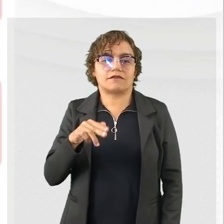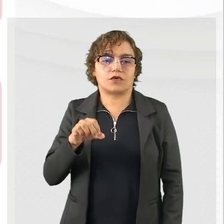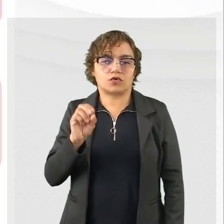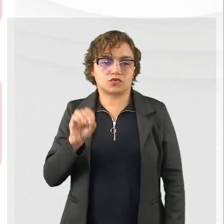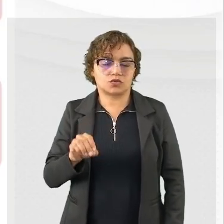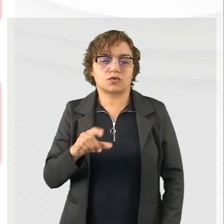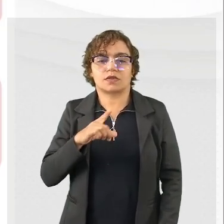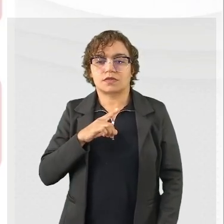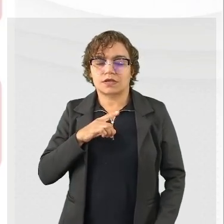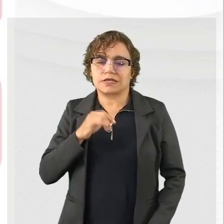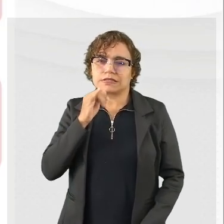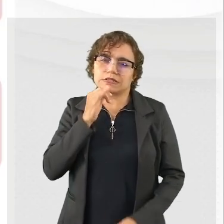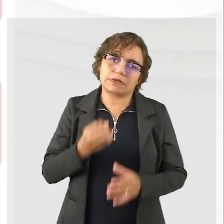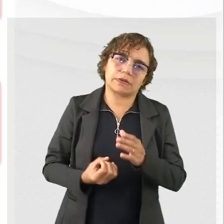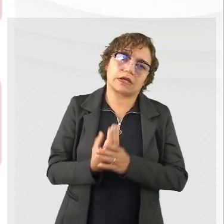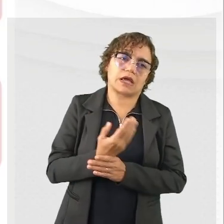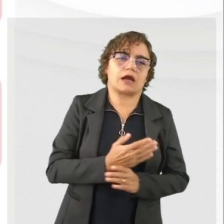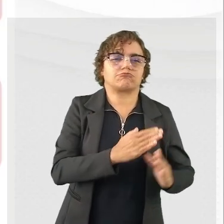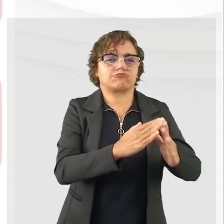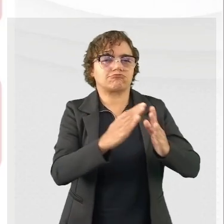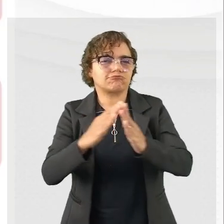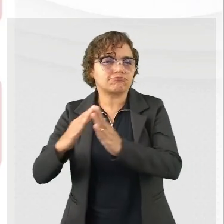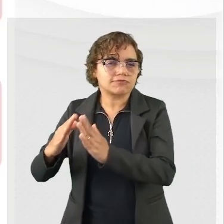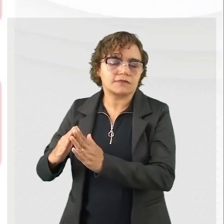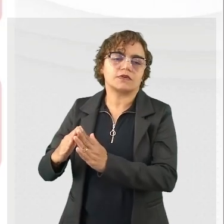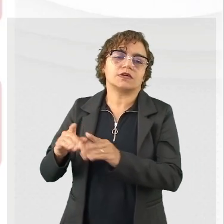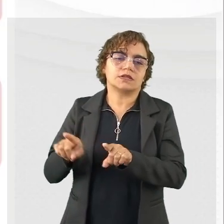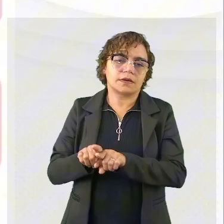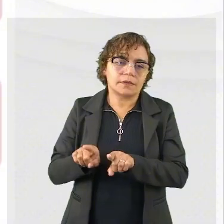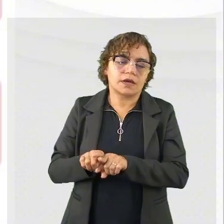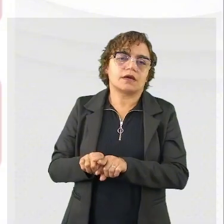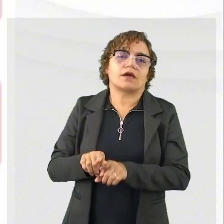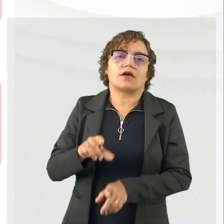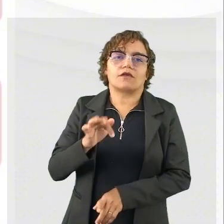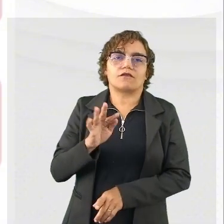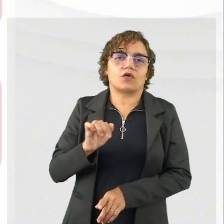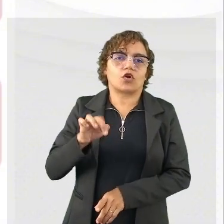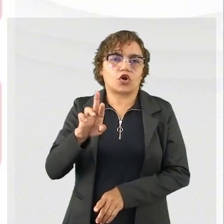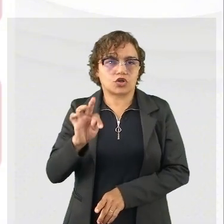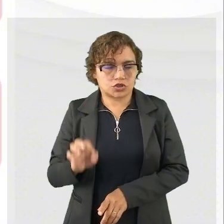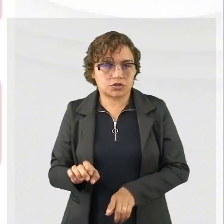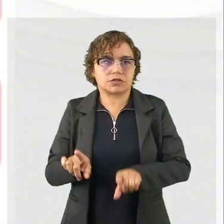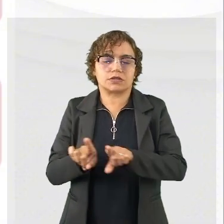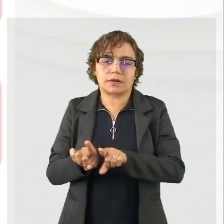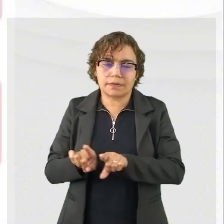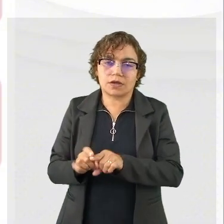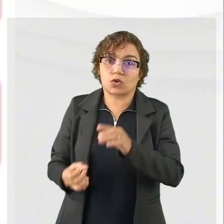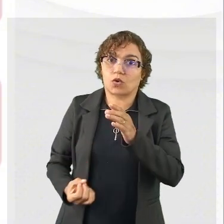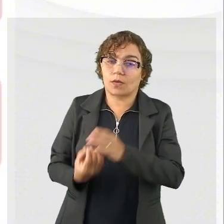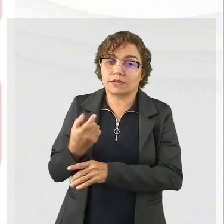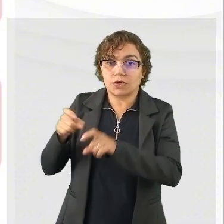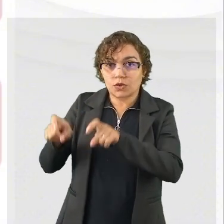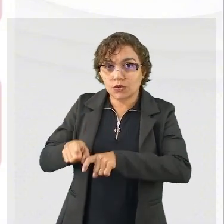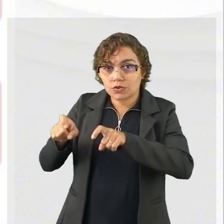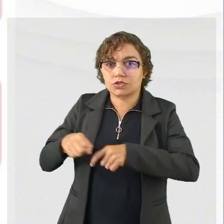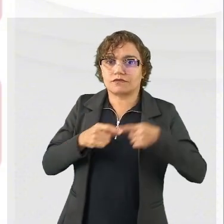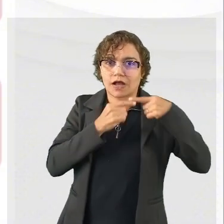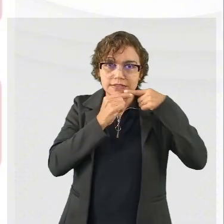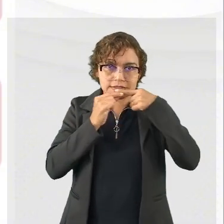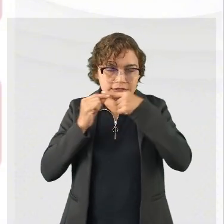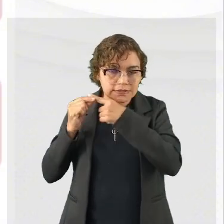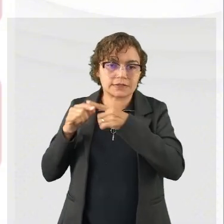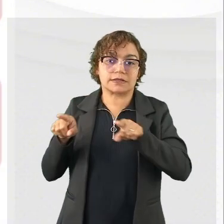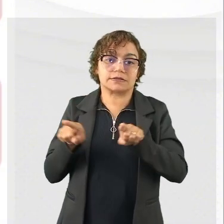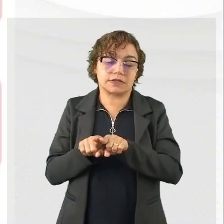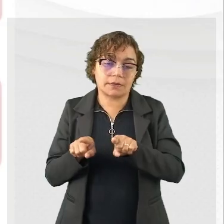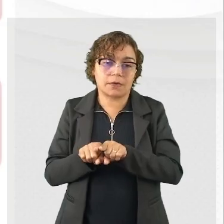costa, fundar vilas e fortes e iniciar o cultivo de cana-de-açúcar. Já em